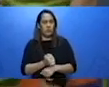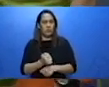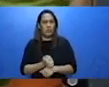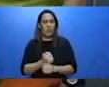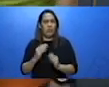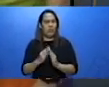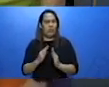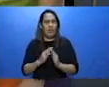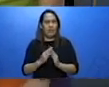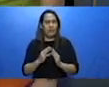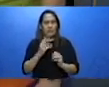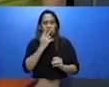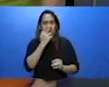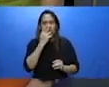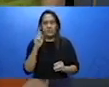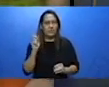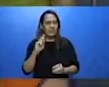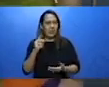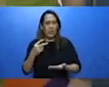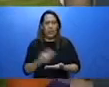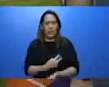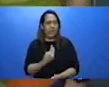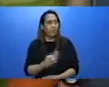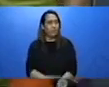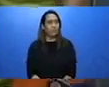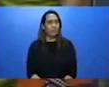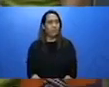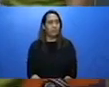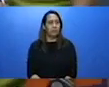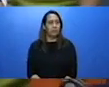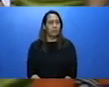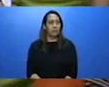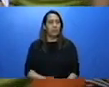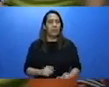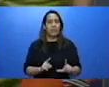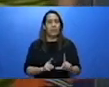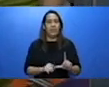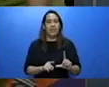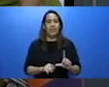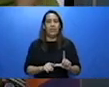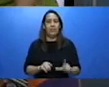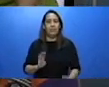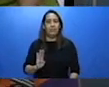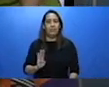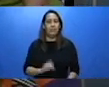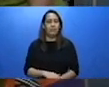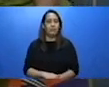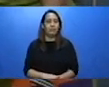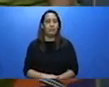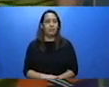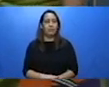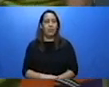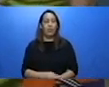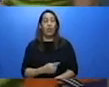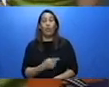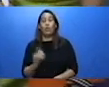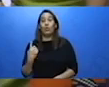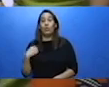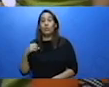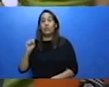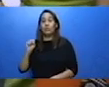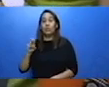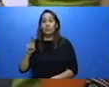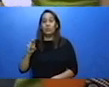casa, essa resposta está errada. Vamos ver a B. Nossas Suzes eram